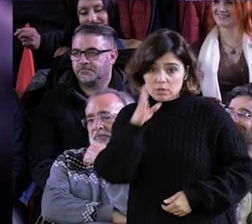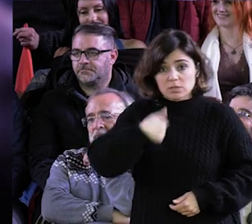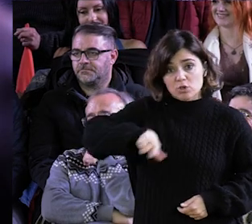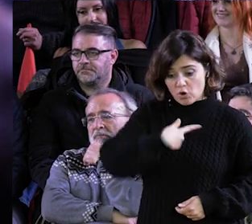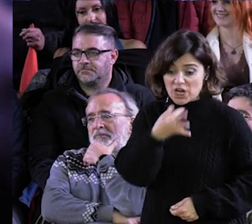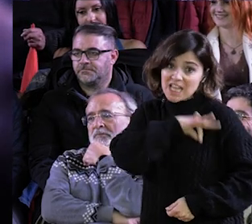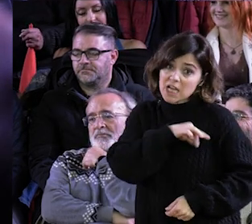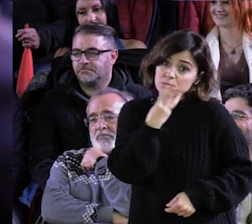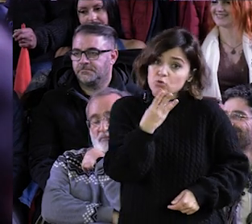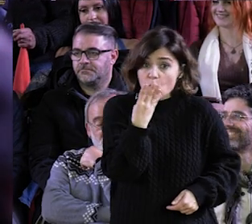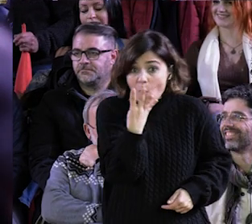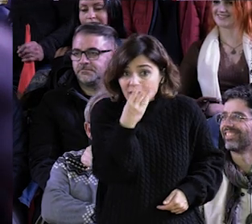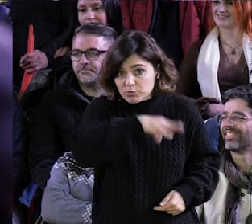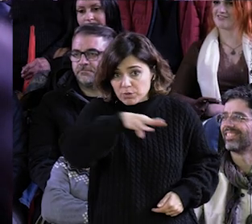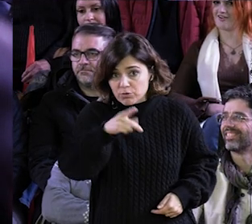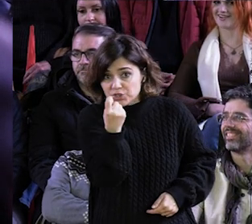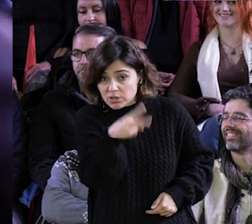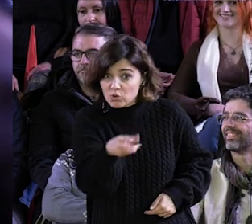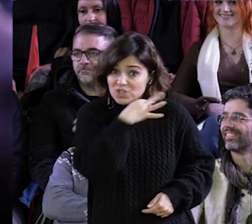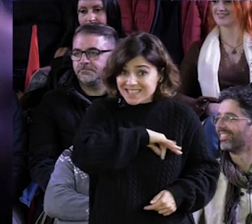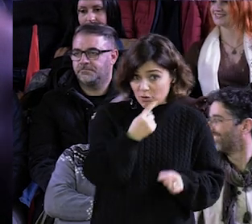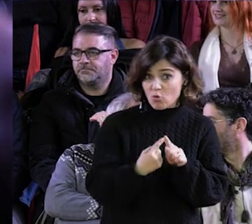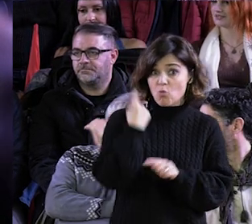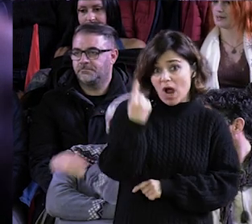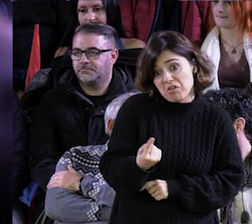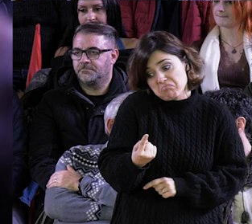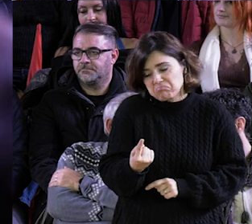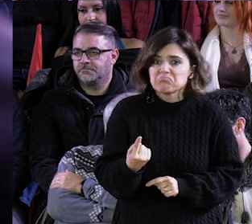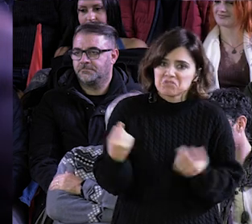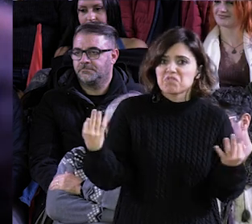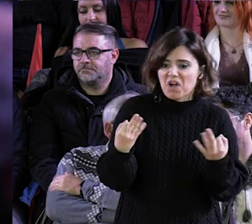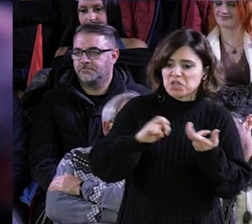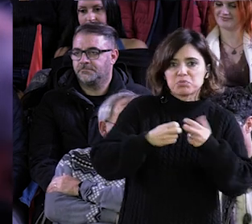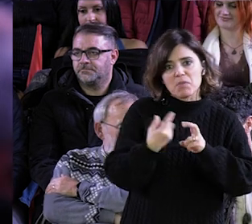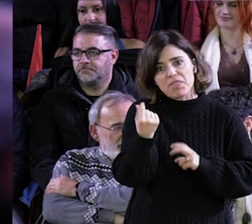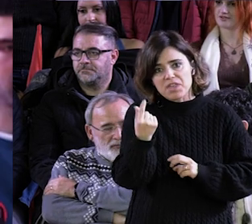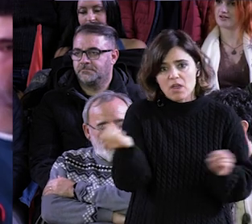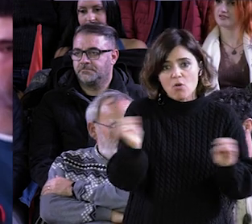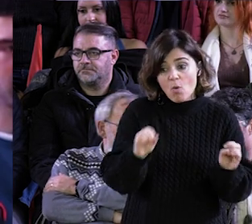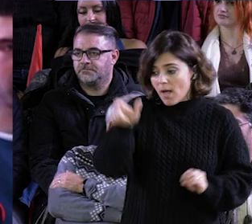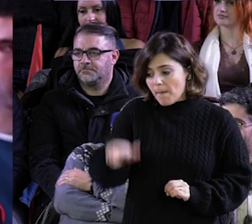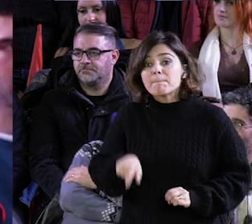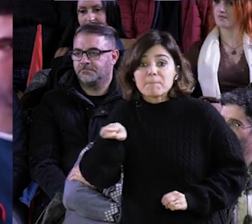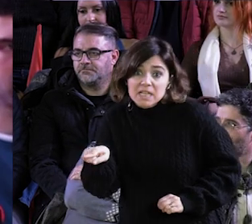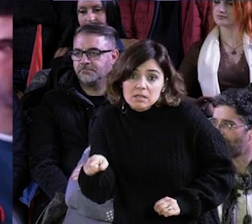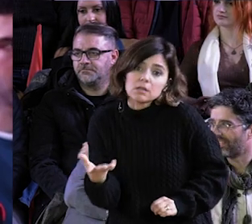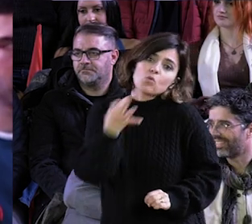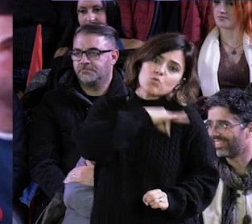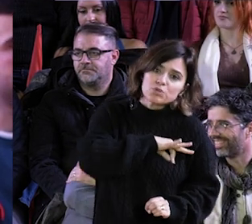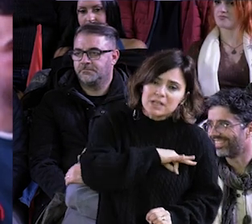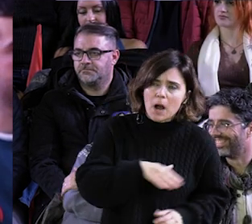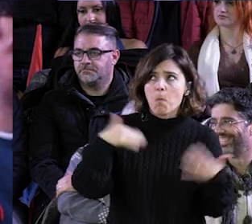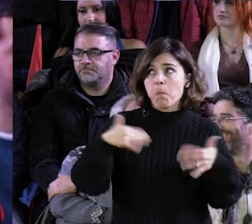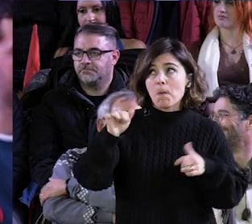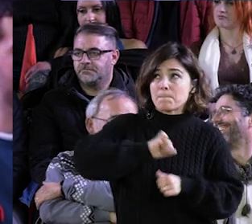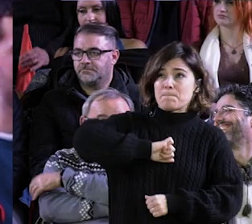ganhássemos 4 milhões de euros de salário num ano, claro que não teríamos problema de dinheiro. Para ele, que tem um salário milionário, mas que ao